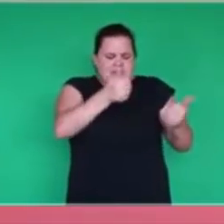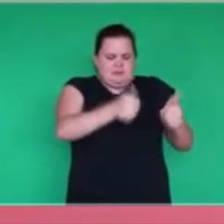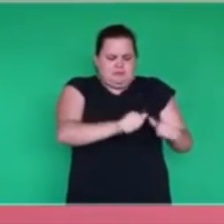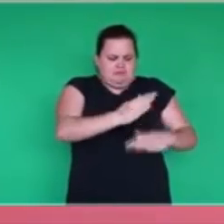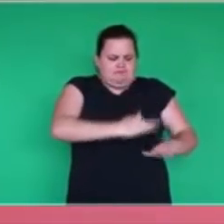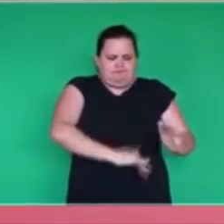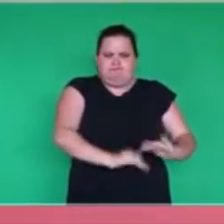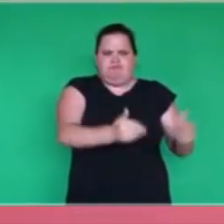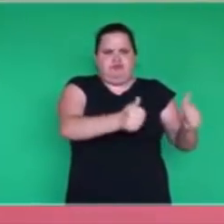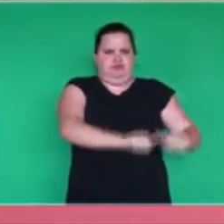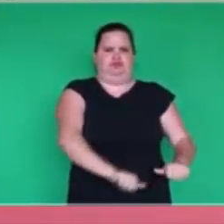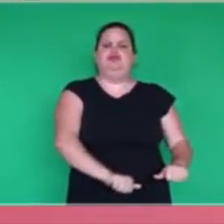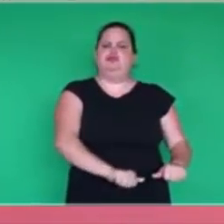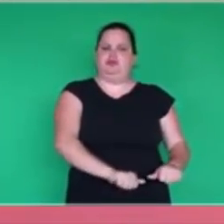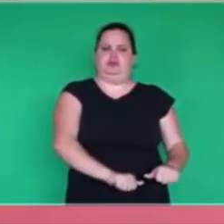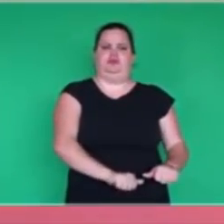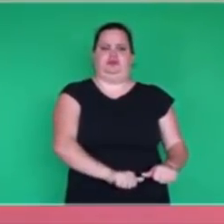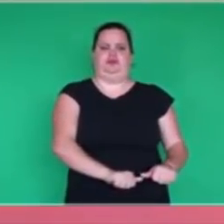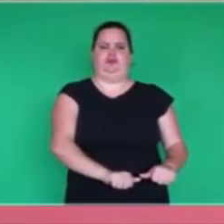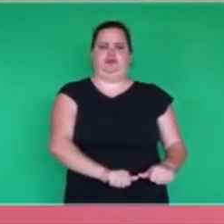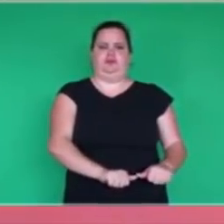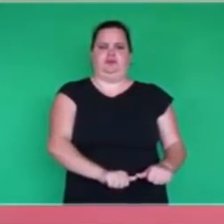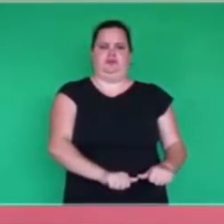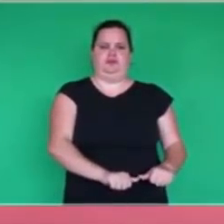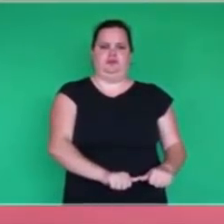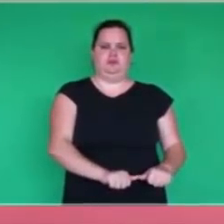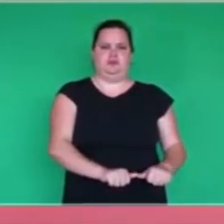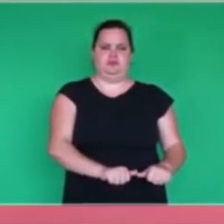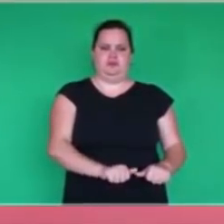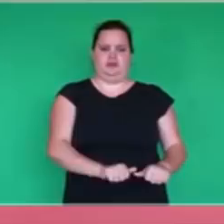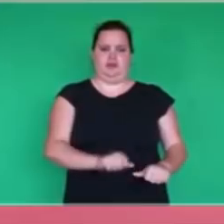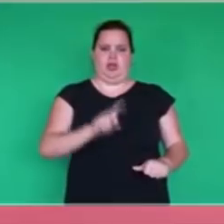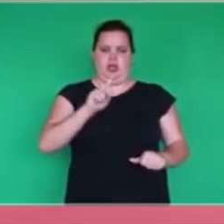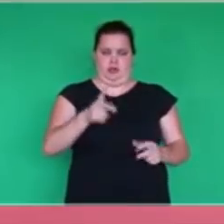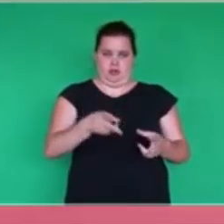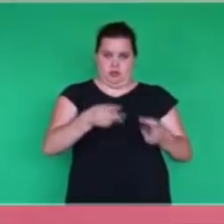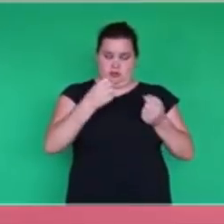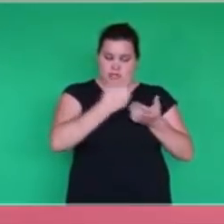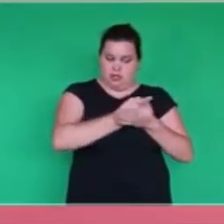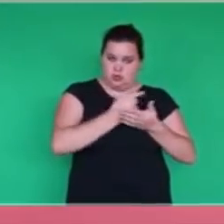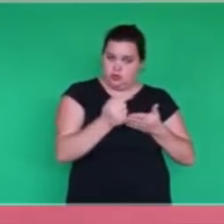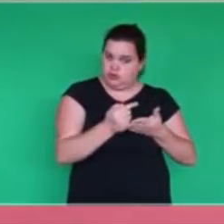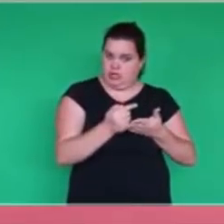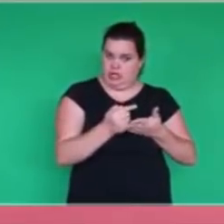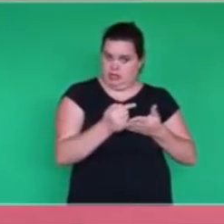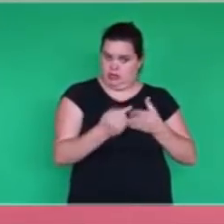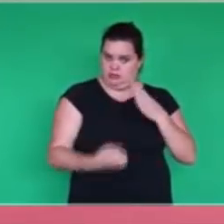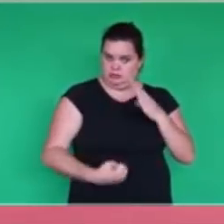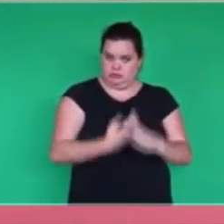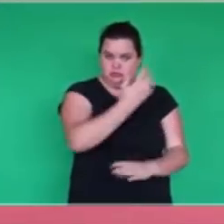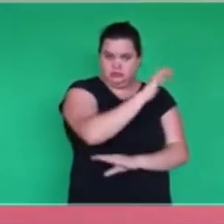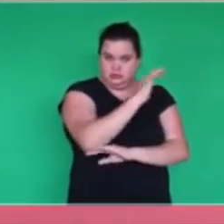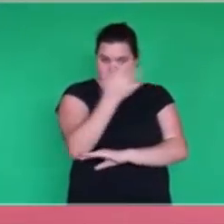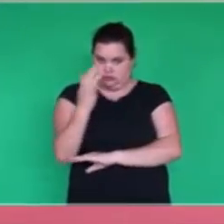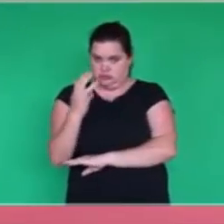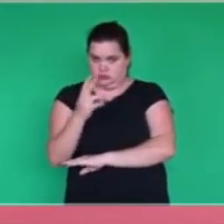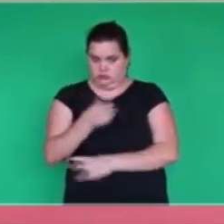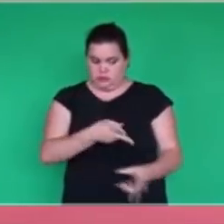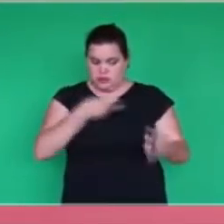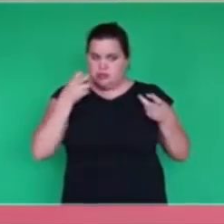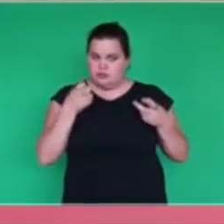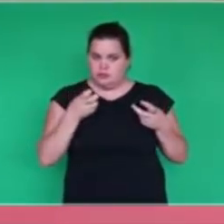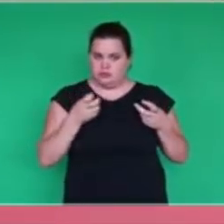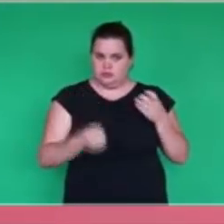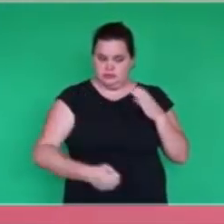envelhecendo. E aquela, os irmãos vão ver no Gênesis, a obra da criação, os irmãos estão vendo, na obra